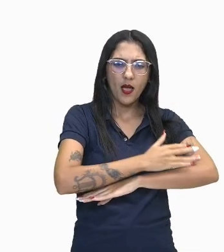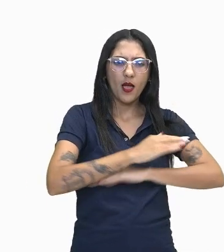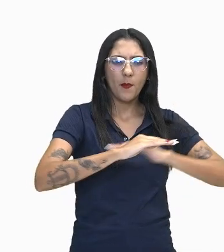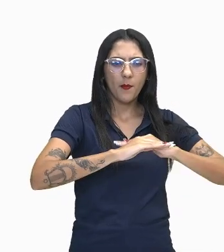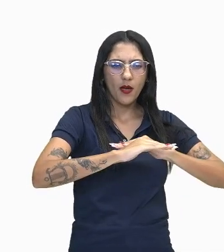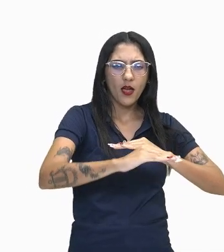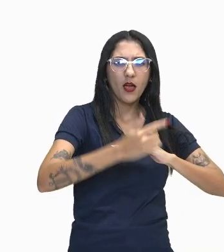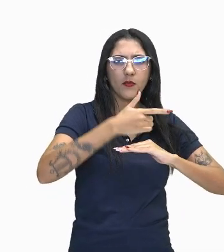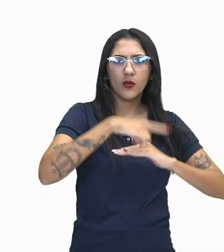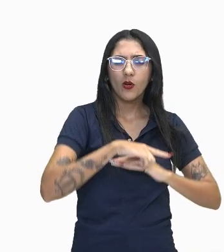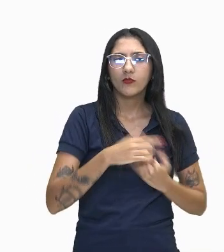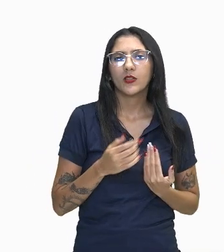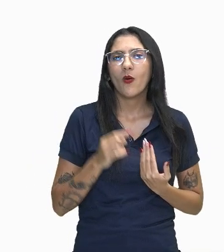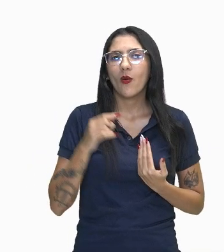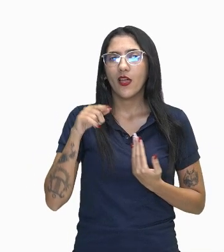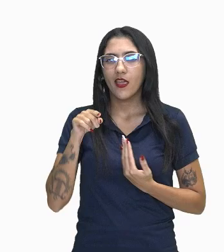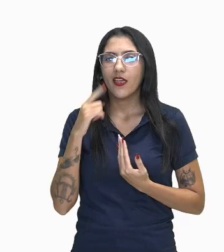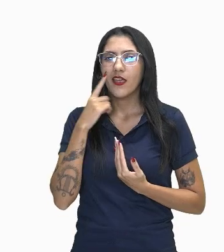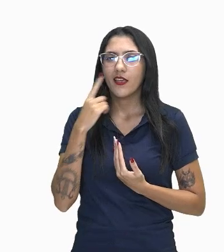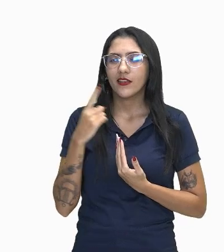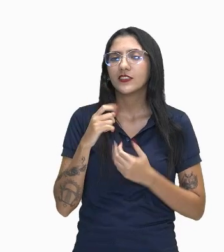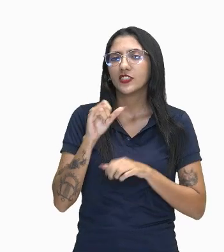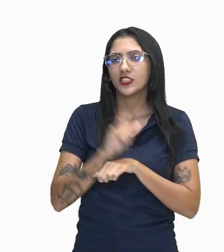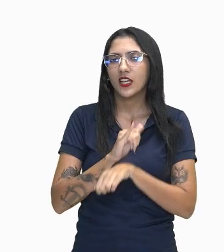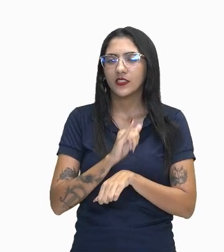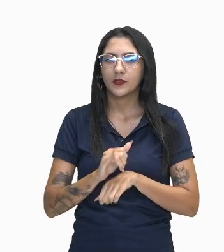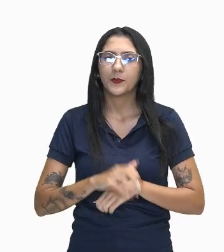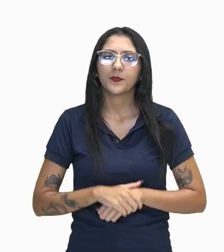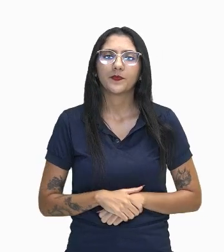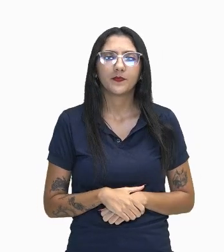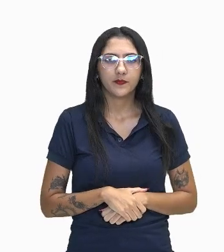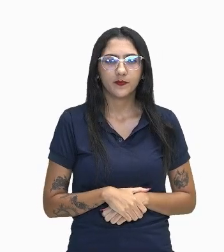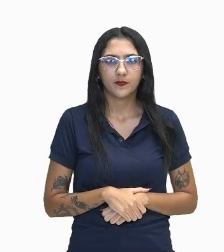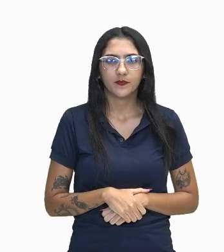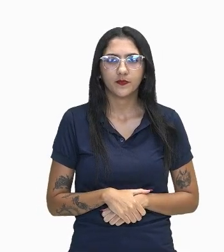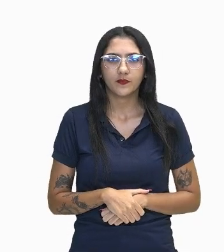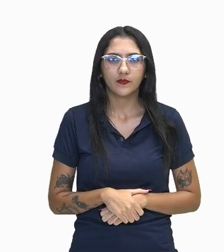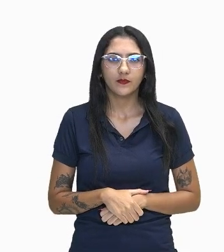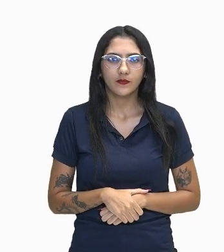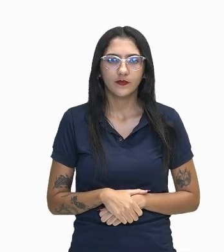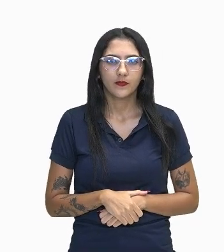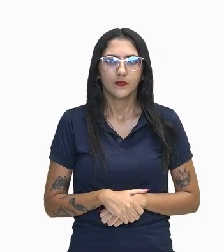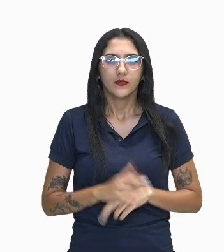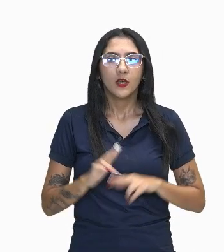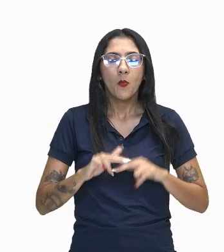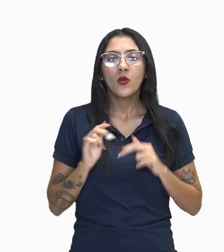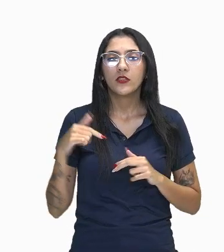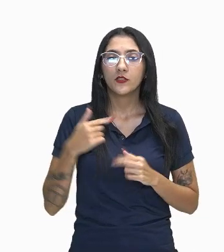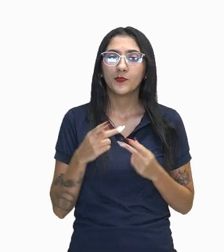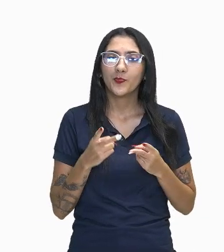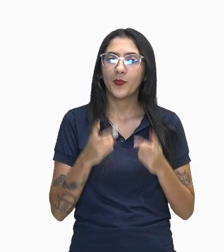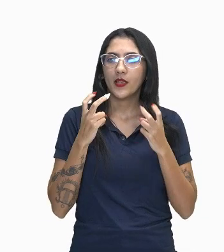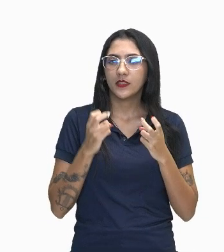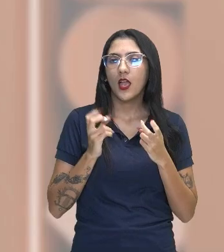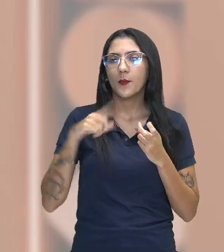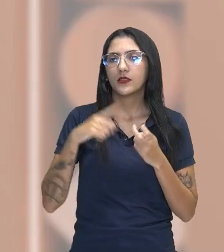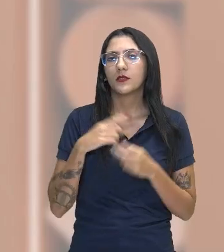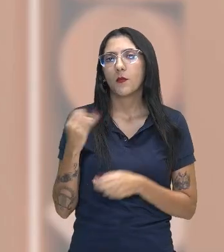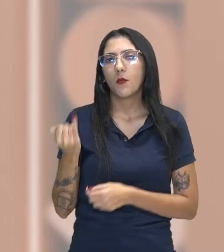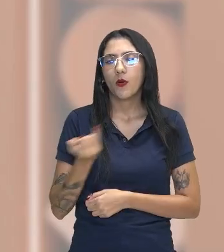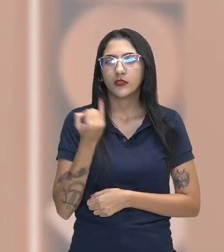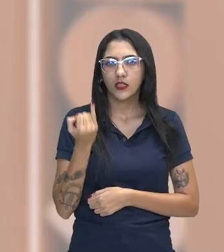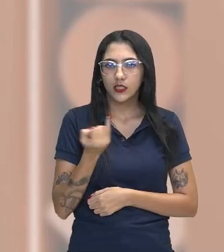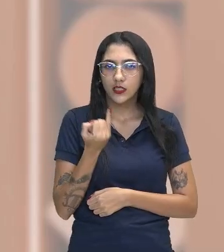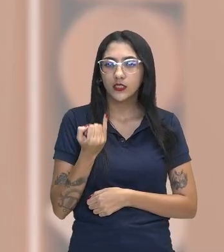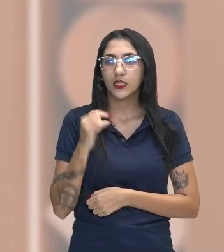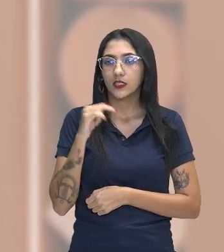estar degradada, tá? Então, a gente observa aí a importância dos sistemas